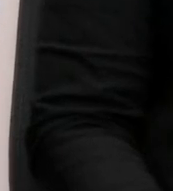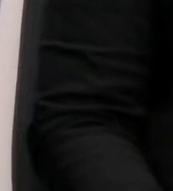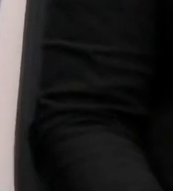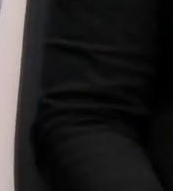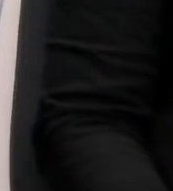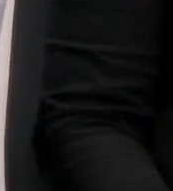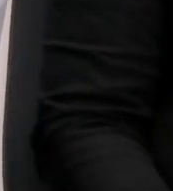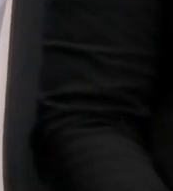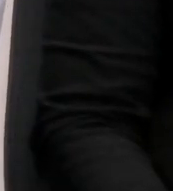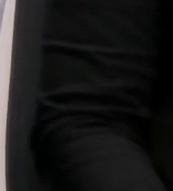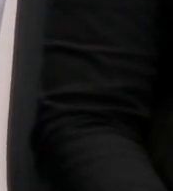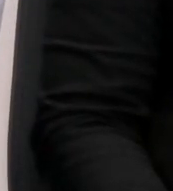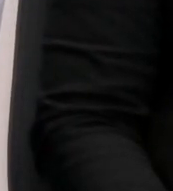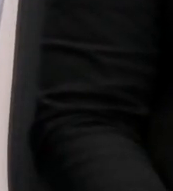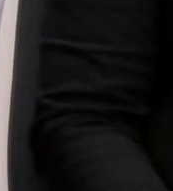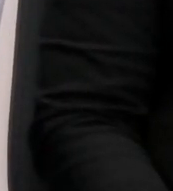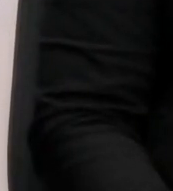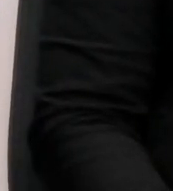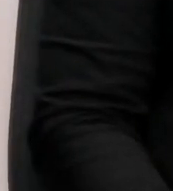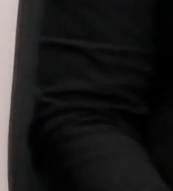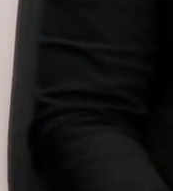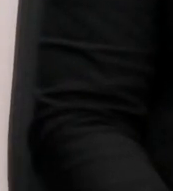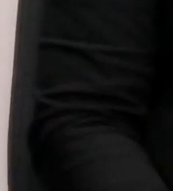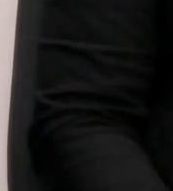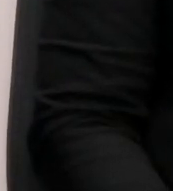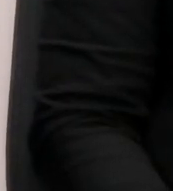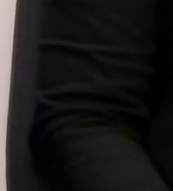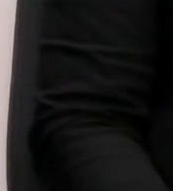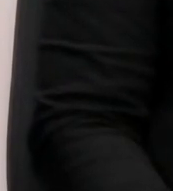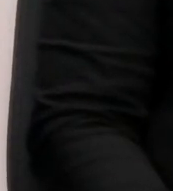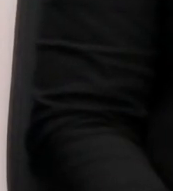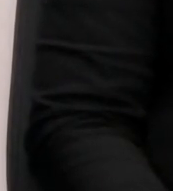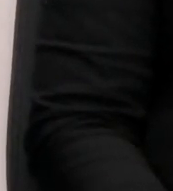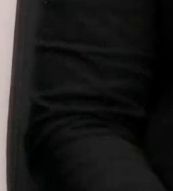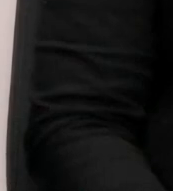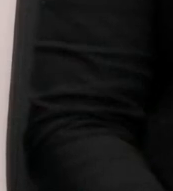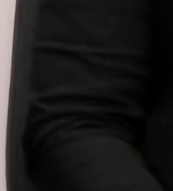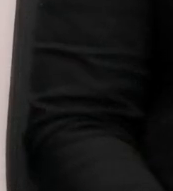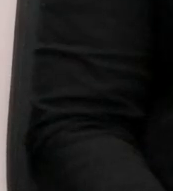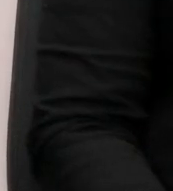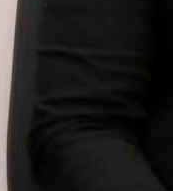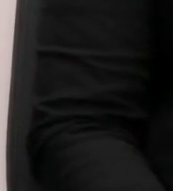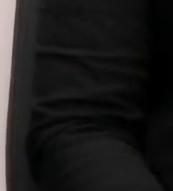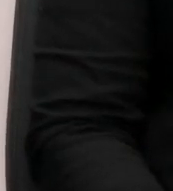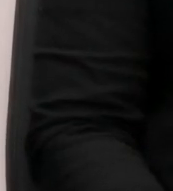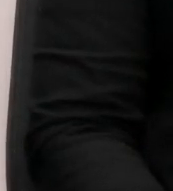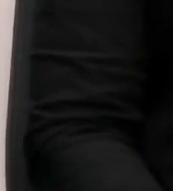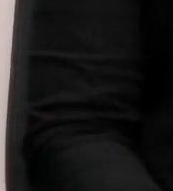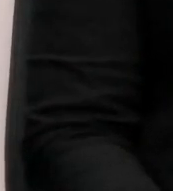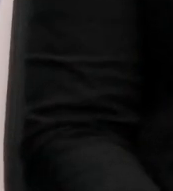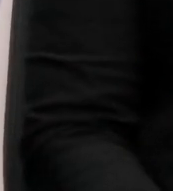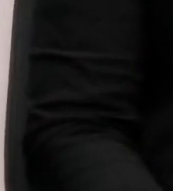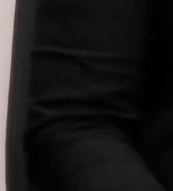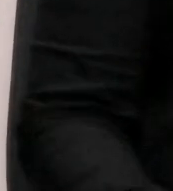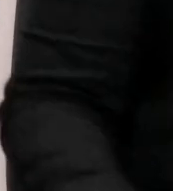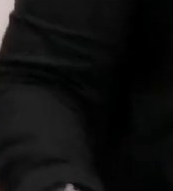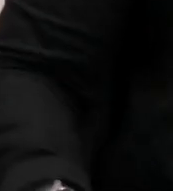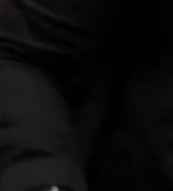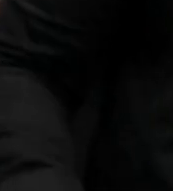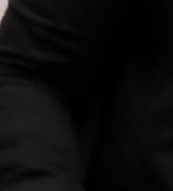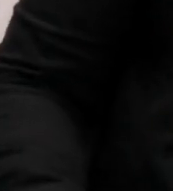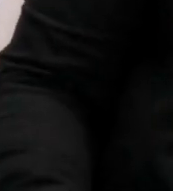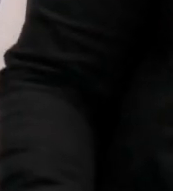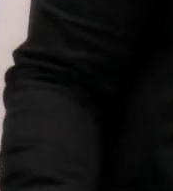que foram em cima do CNPJ. Quer dizer, você aplica uma nova norma daqui para frente, mas você tem que olhar